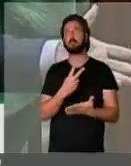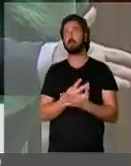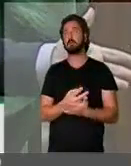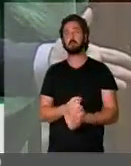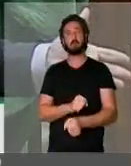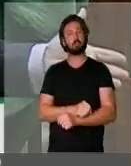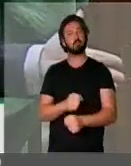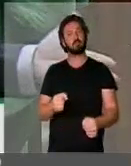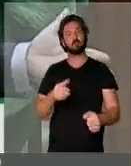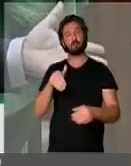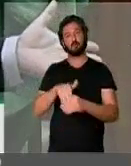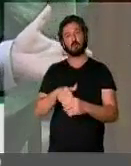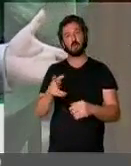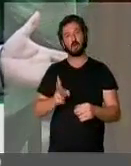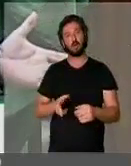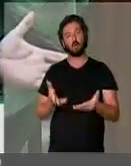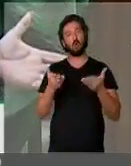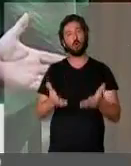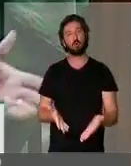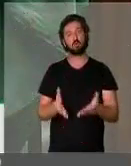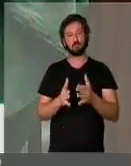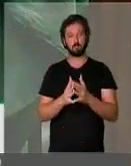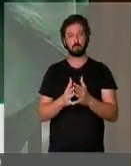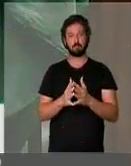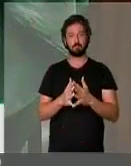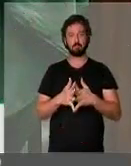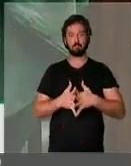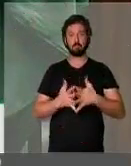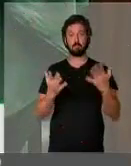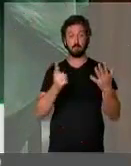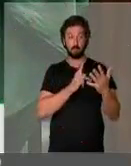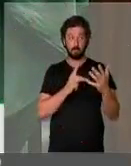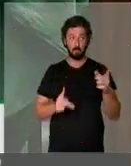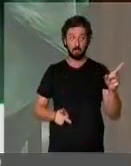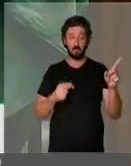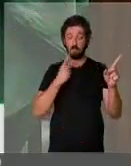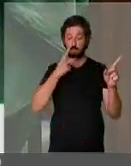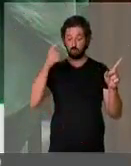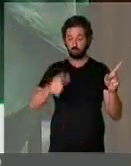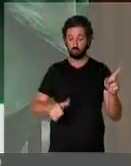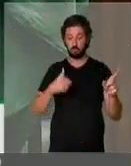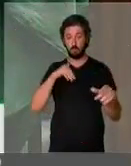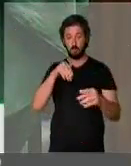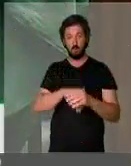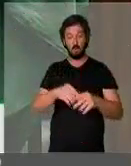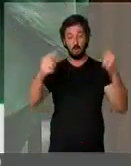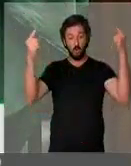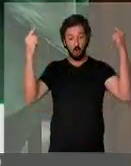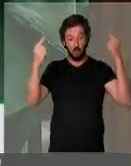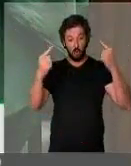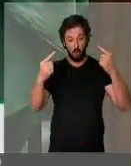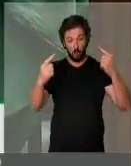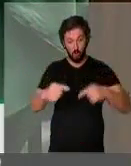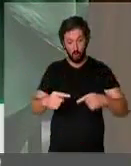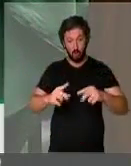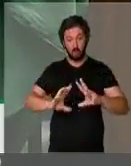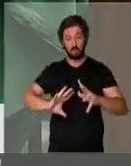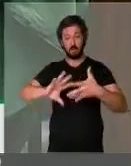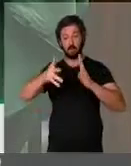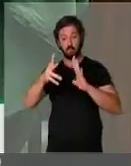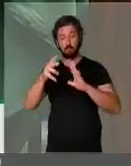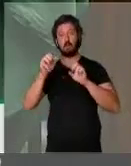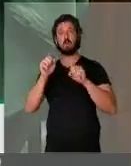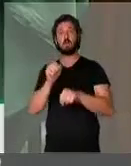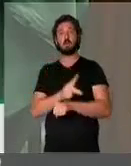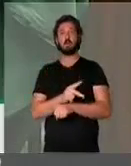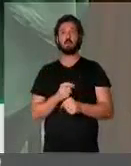impossível votar essa reforma como ela está proposta. Então, senhor presidente, eu quero reafirmar aqui o meu voto contra a reforma da